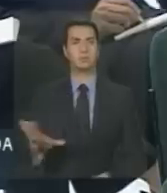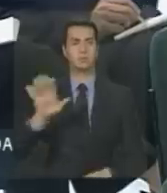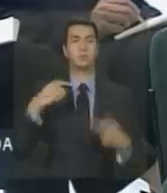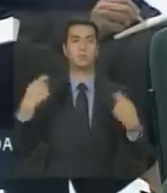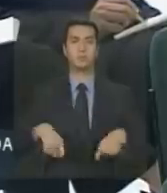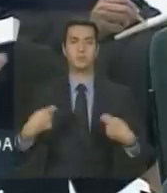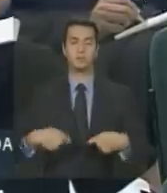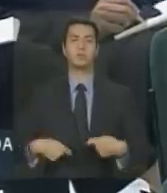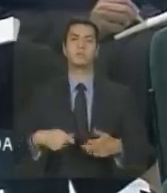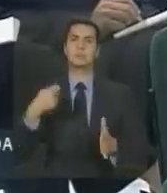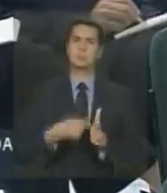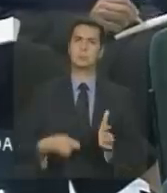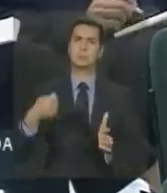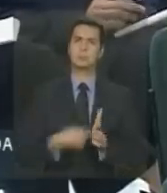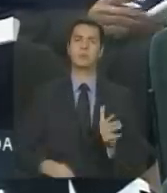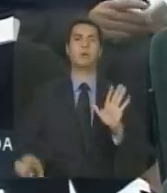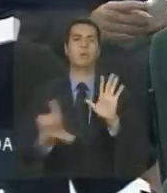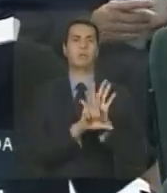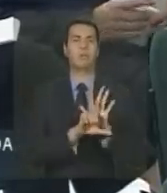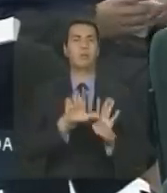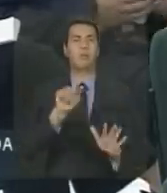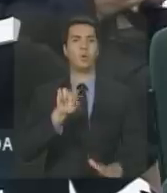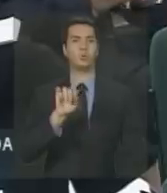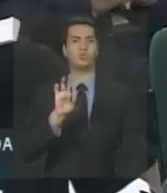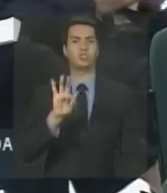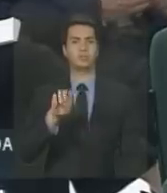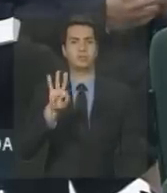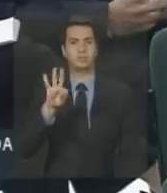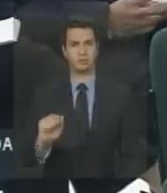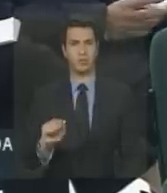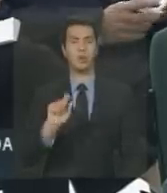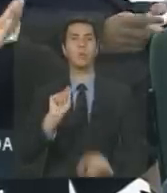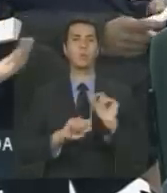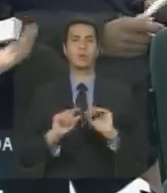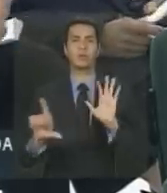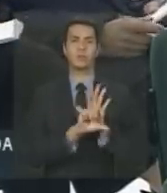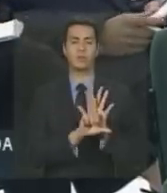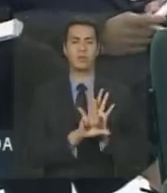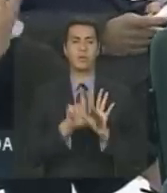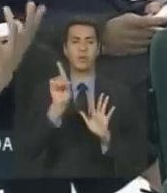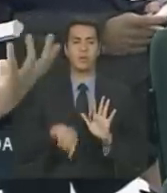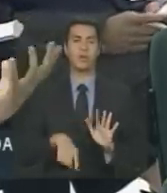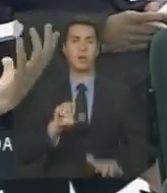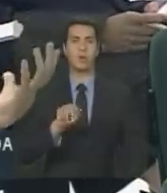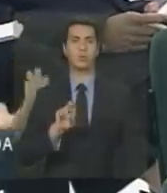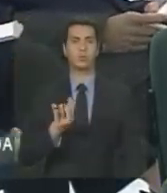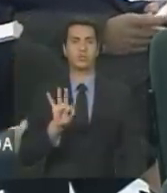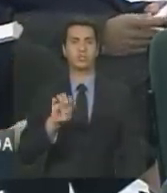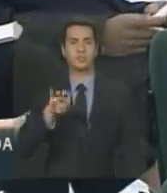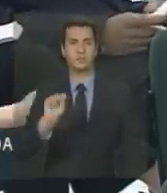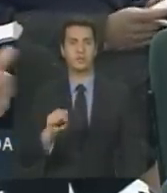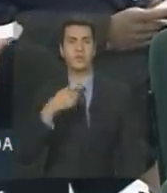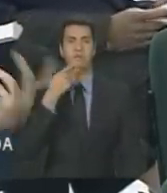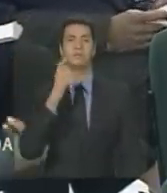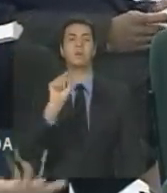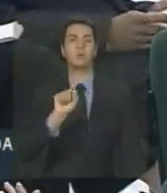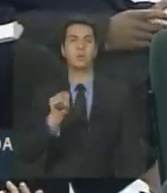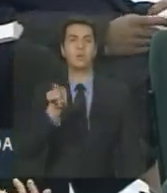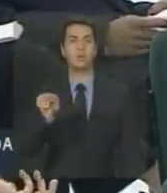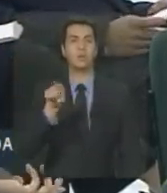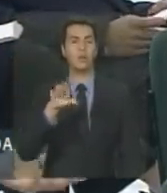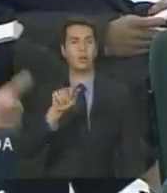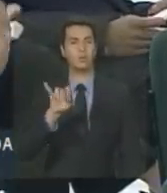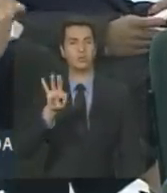Lei do autista né popularmente conhecida é aquela lei que estabelece que os autistas têm os mesmos direitos que todas as outras